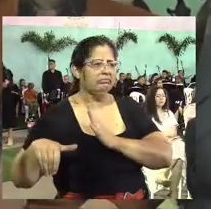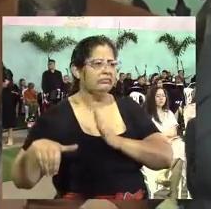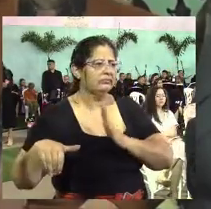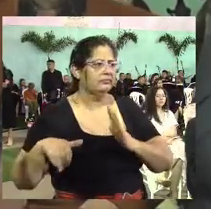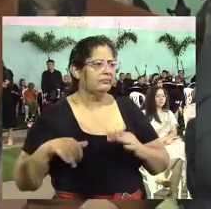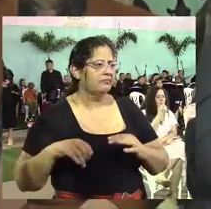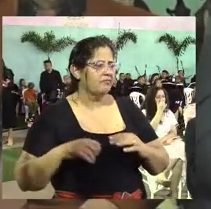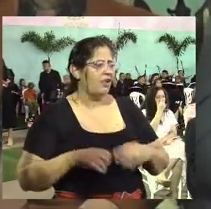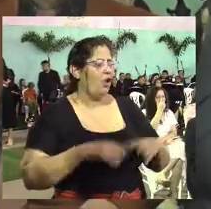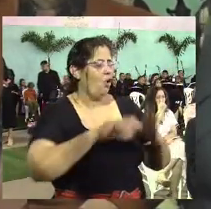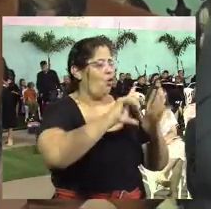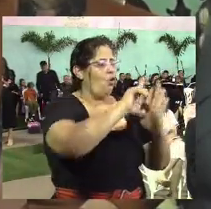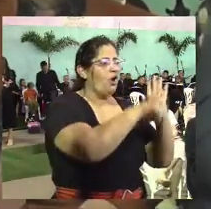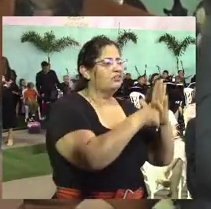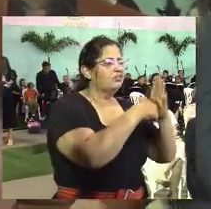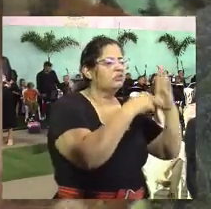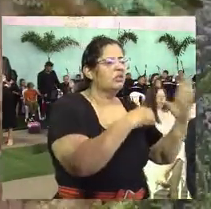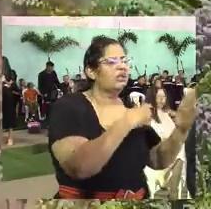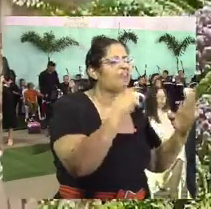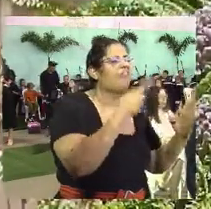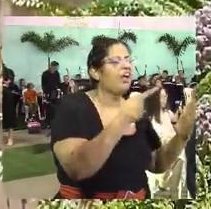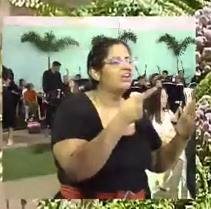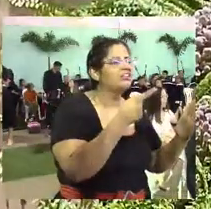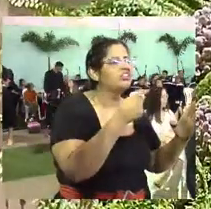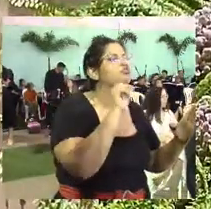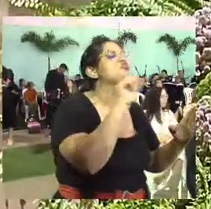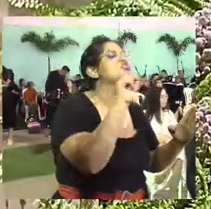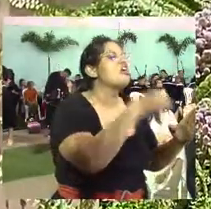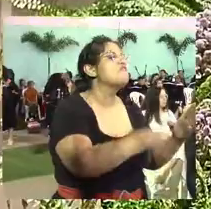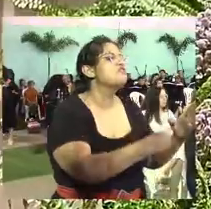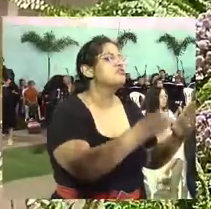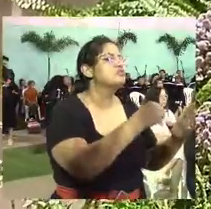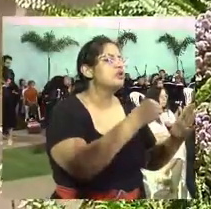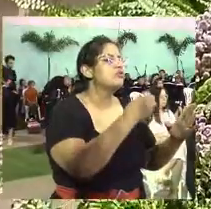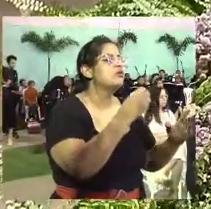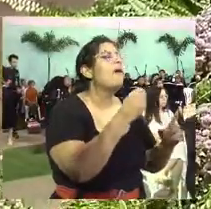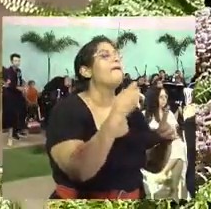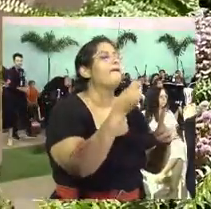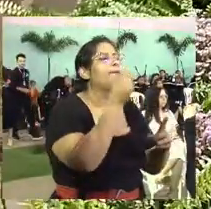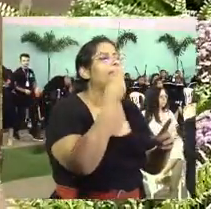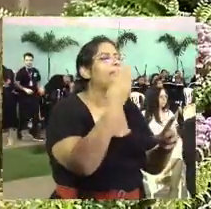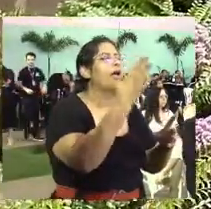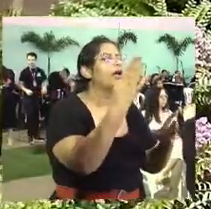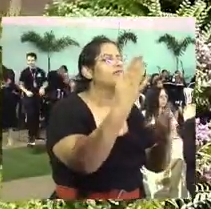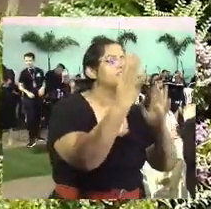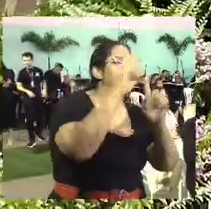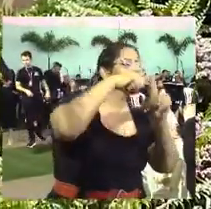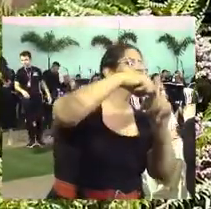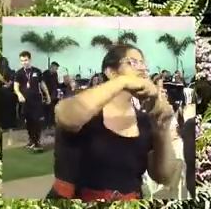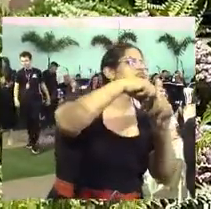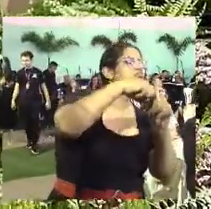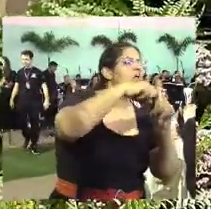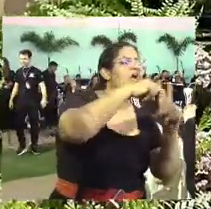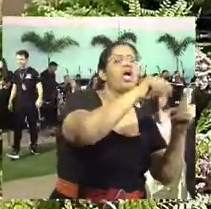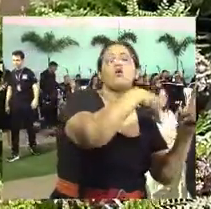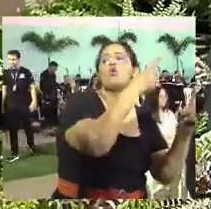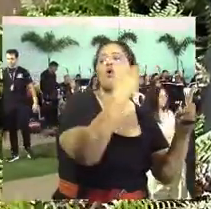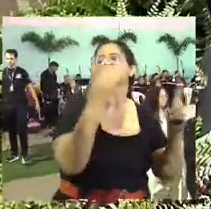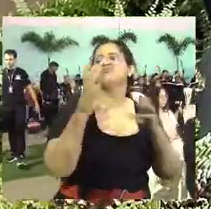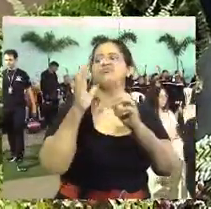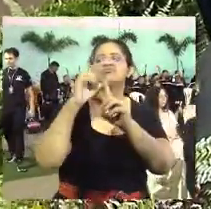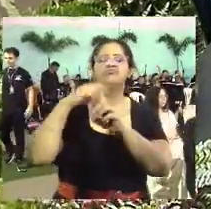o ladrão do lado disse se tu é o filho de Deus desce da Cruz salva-te a nós mas o outro ladrão ele disse